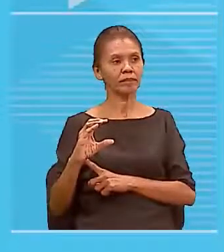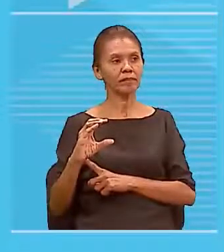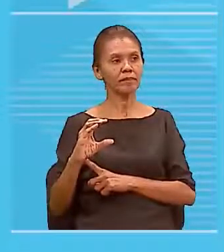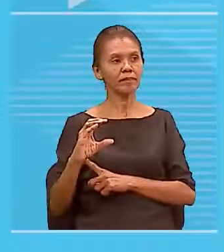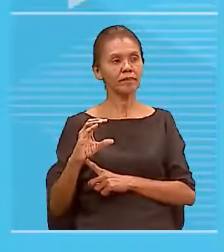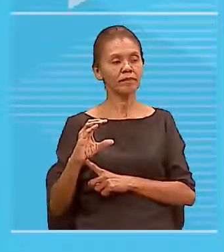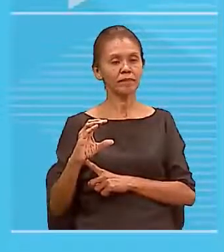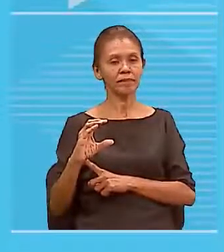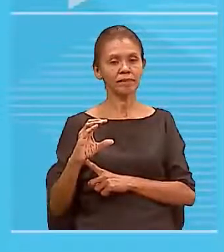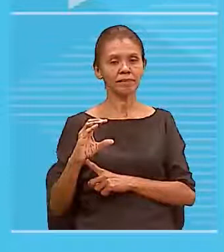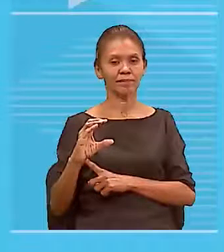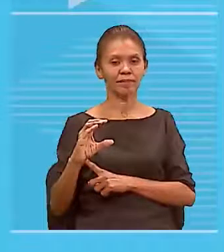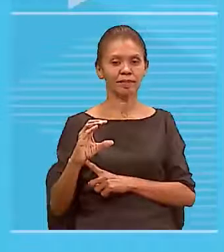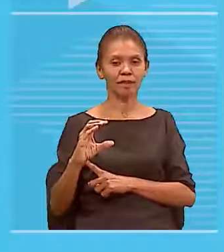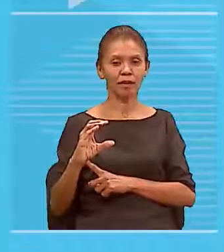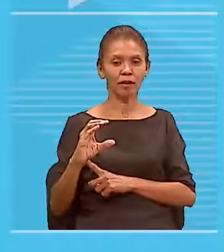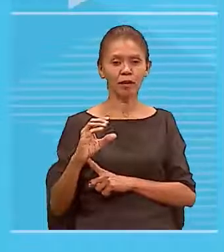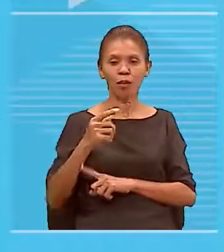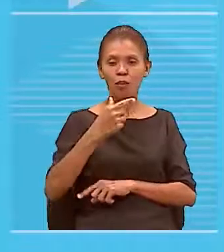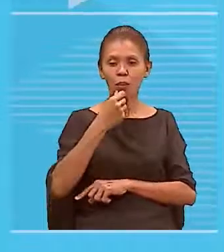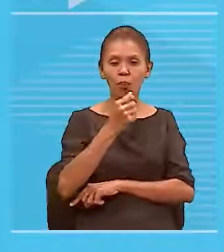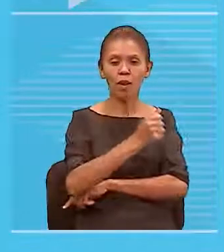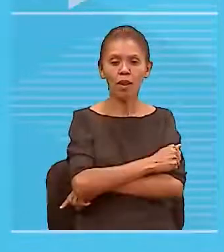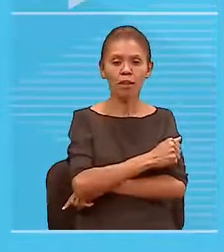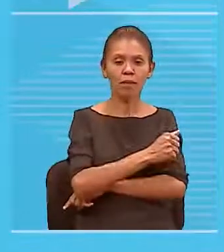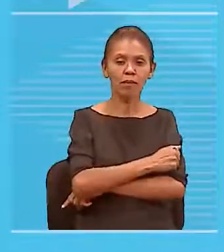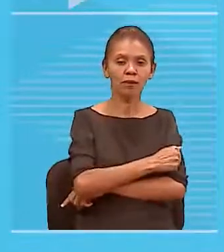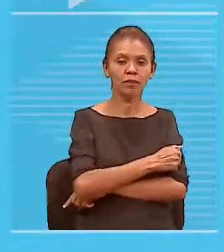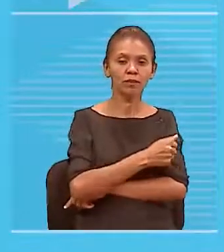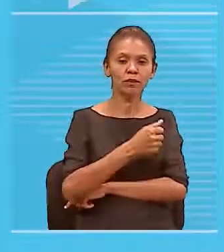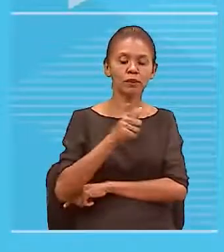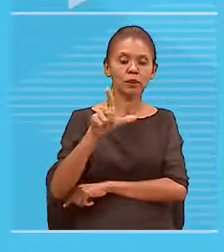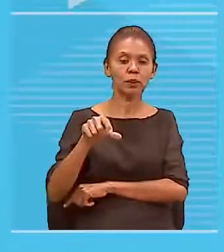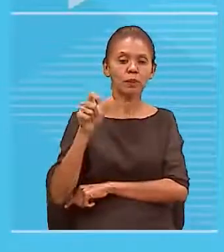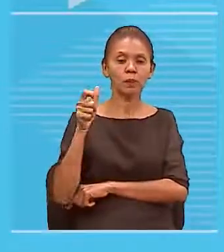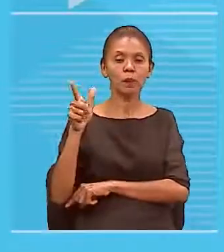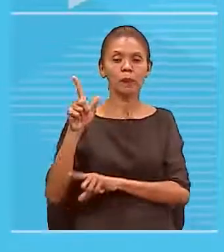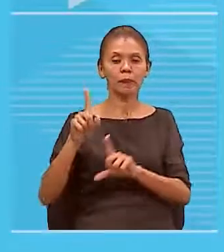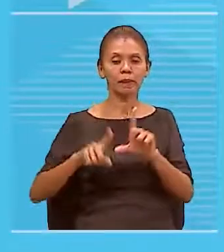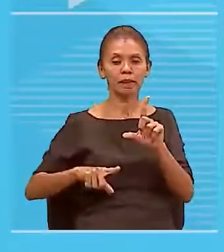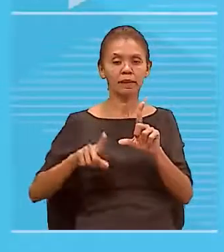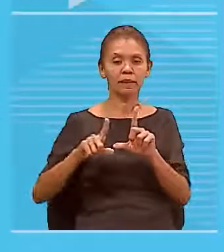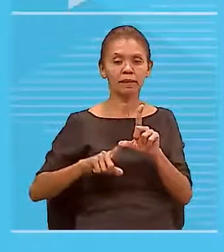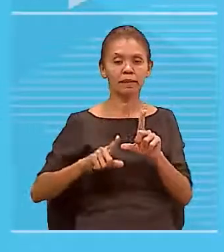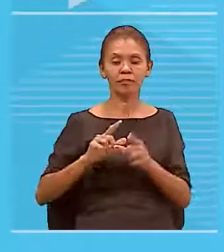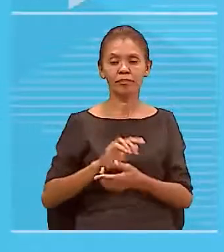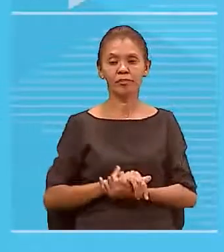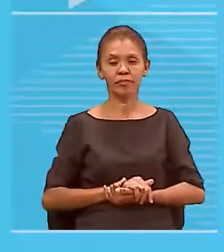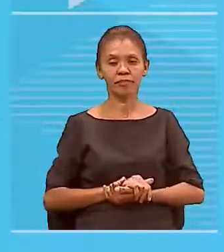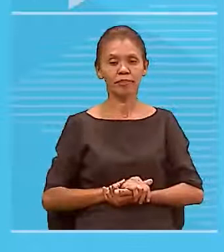Daniel você vai com outra letra Alana Leandro